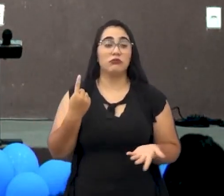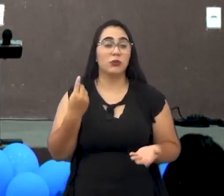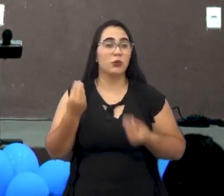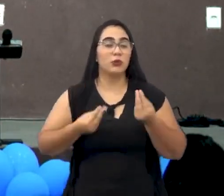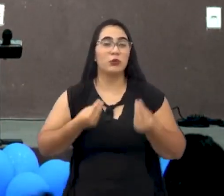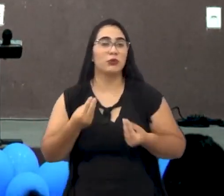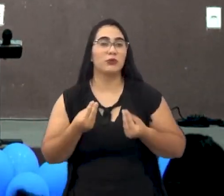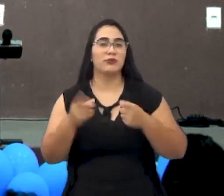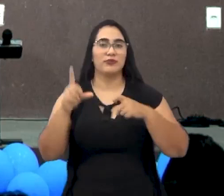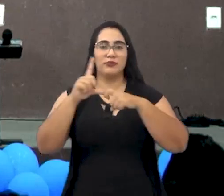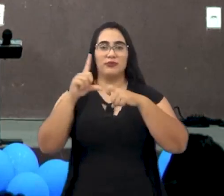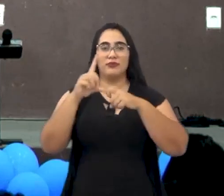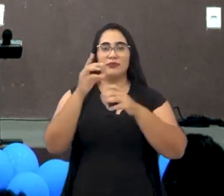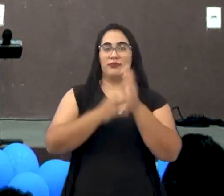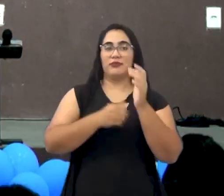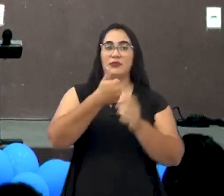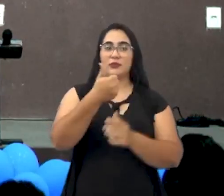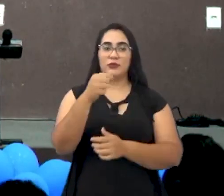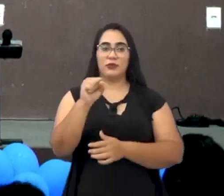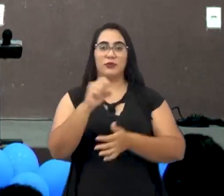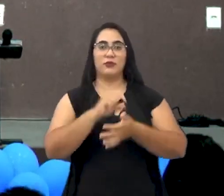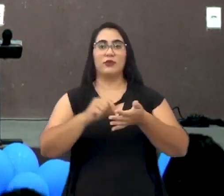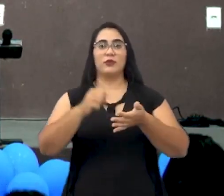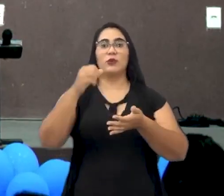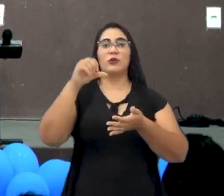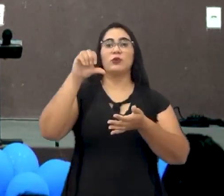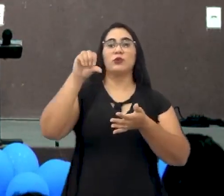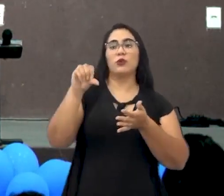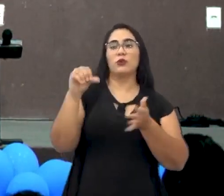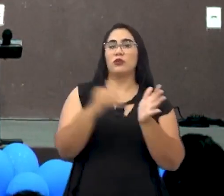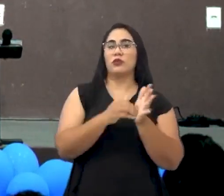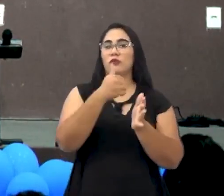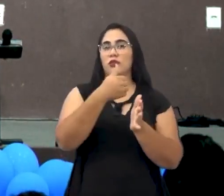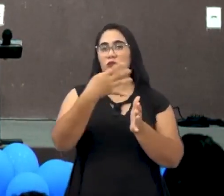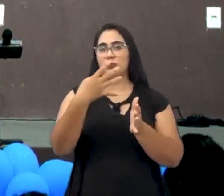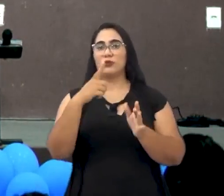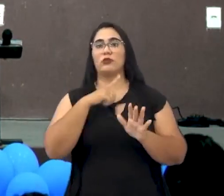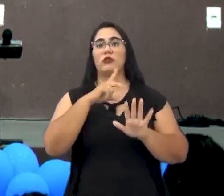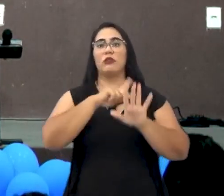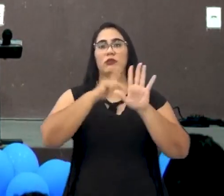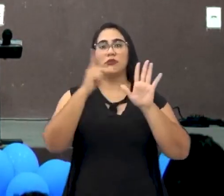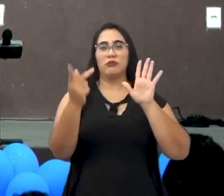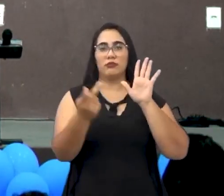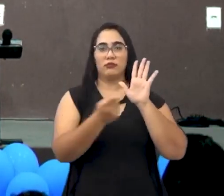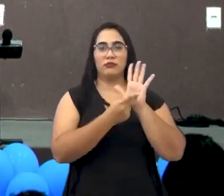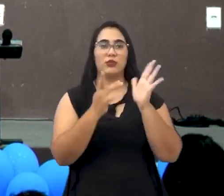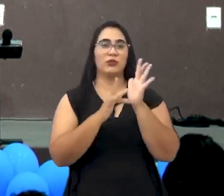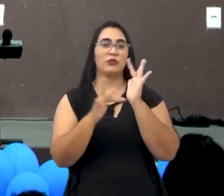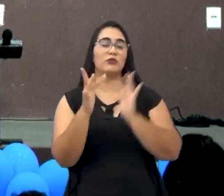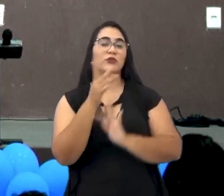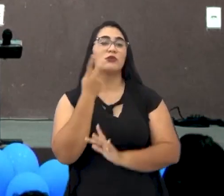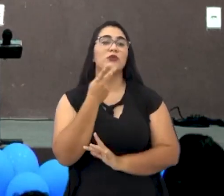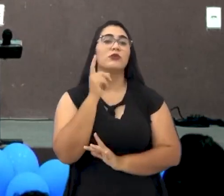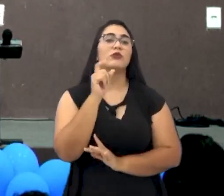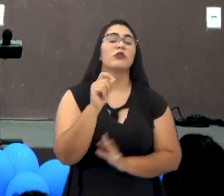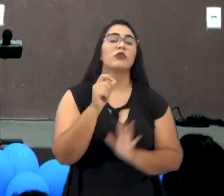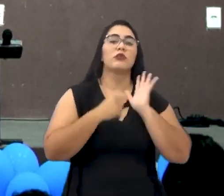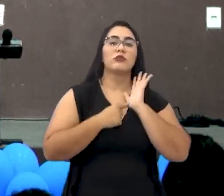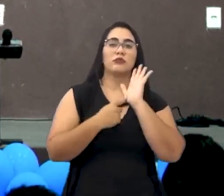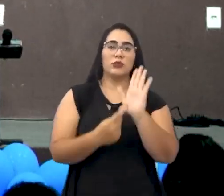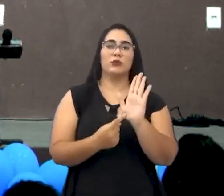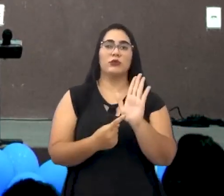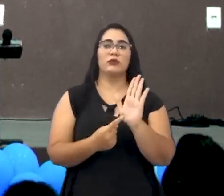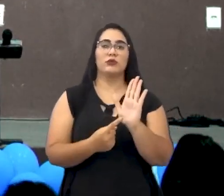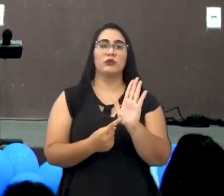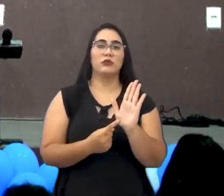Lucas capítulo 18, verso 9 e 14, vai mostrar para a gente uma parábola que Jesus conta, que ela parece manifestar